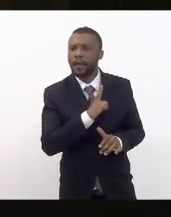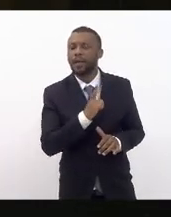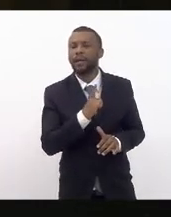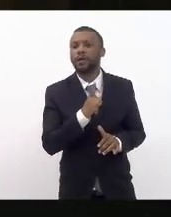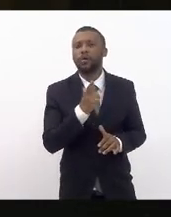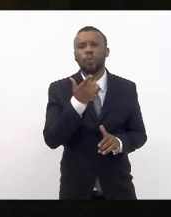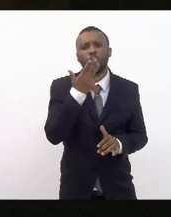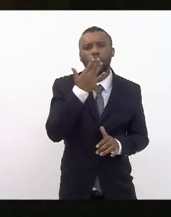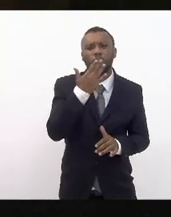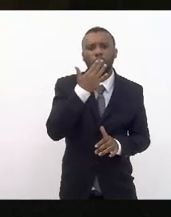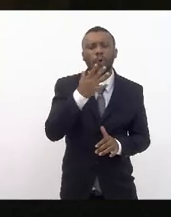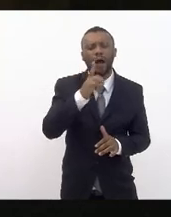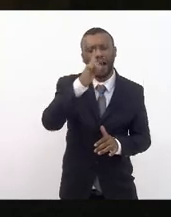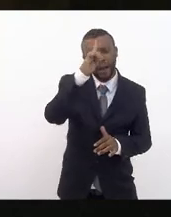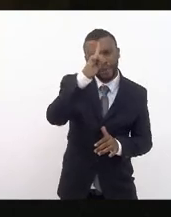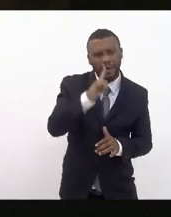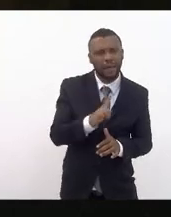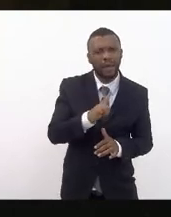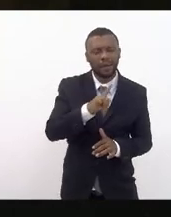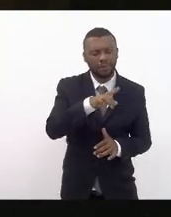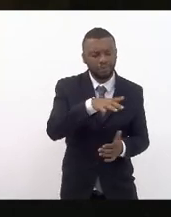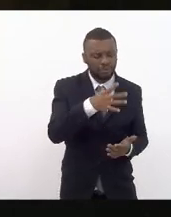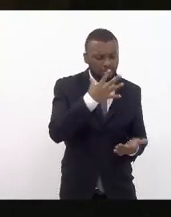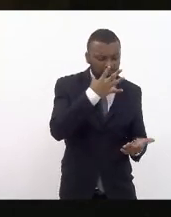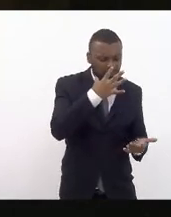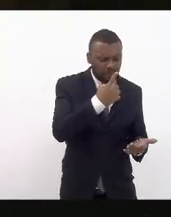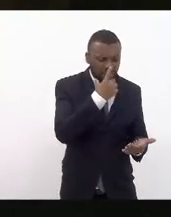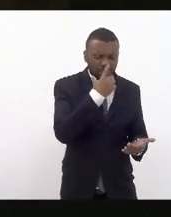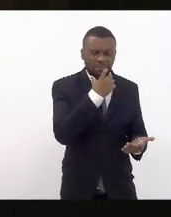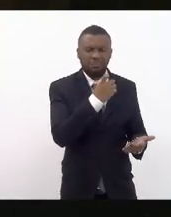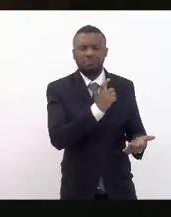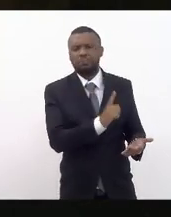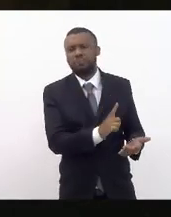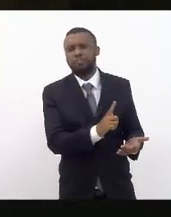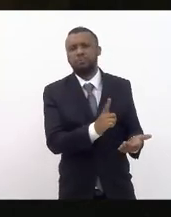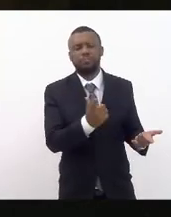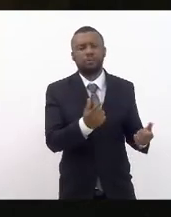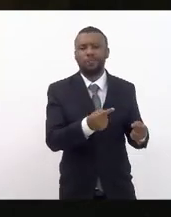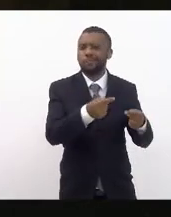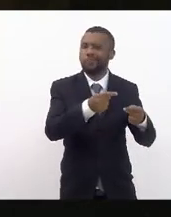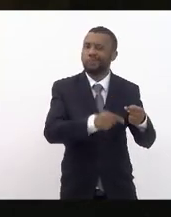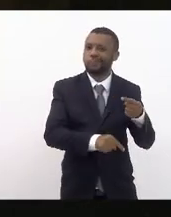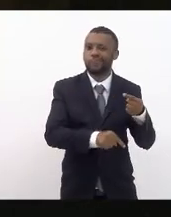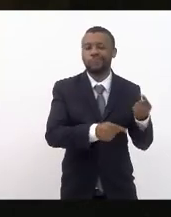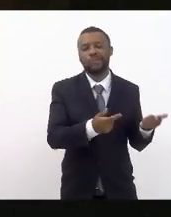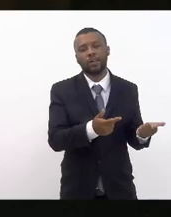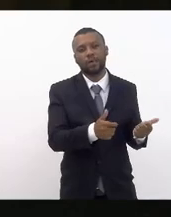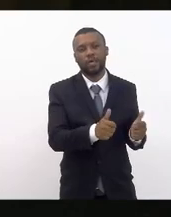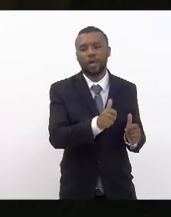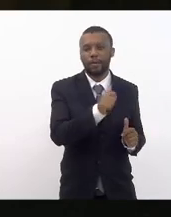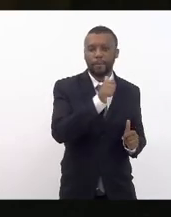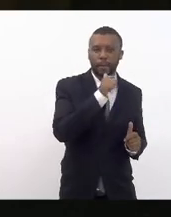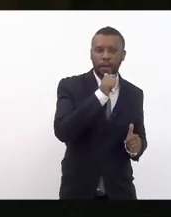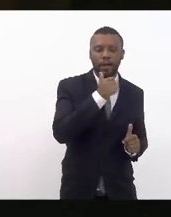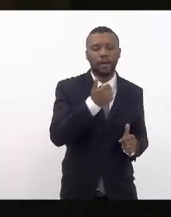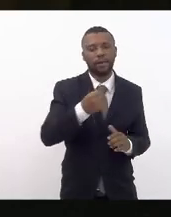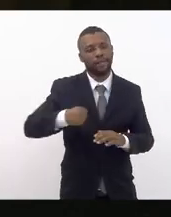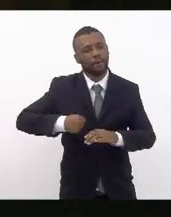cor amarelada, com odor forte e imprópria, não é? Para o